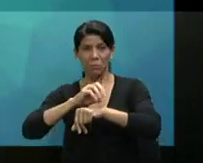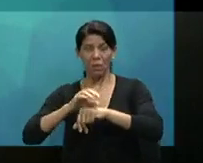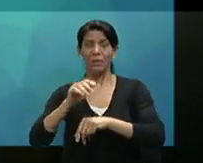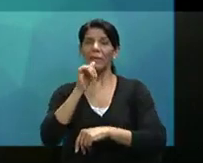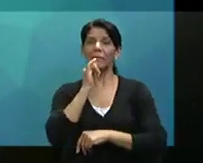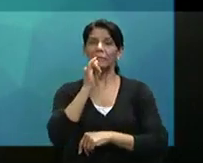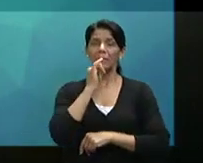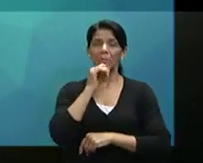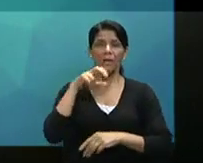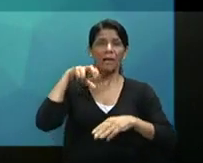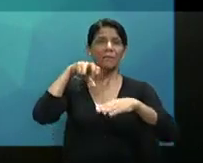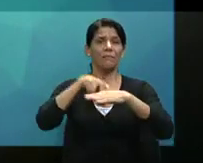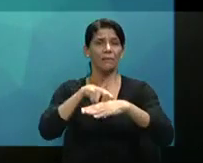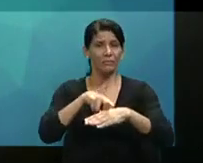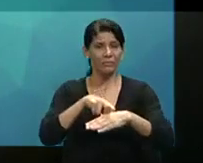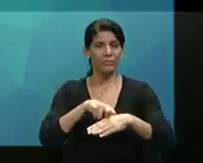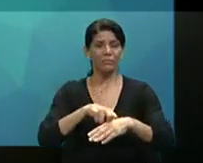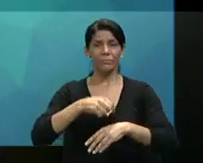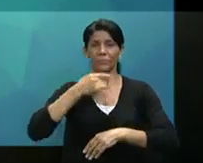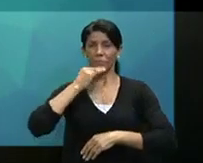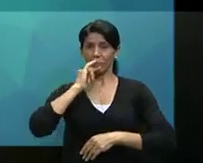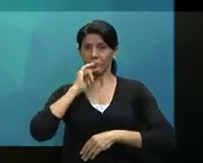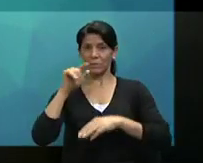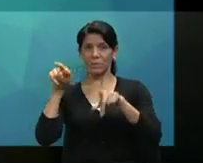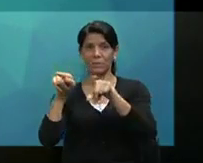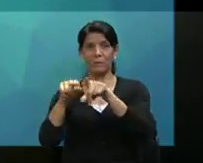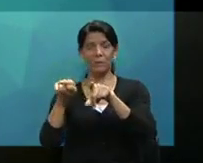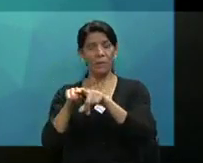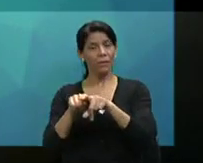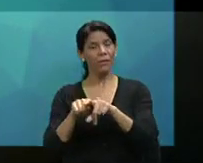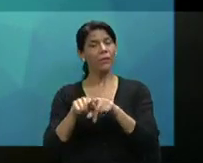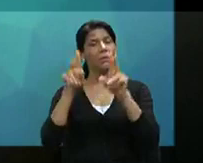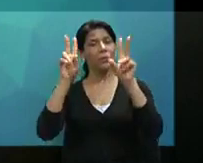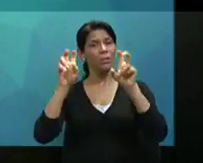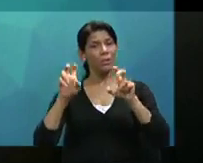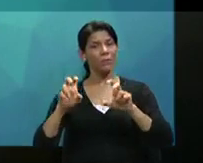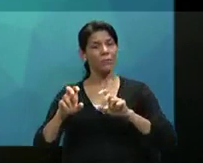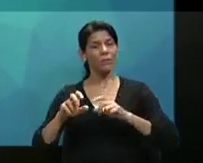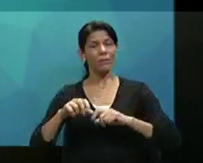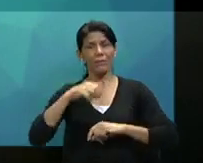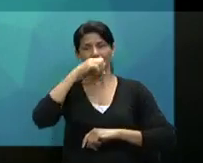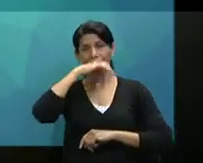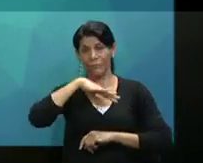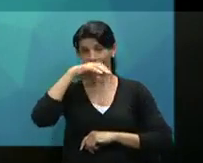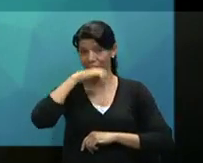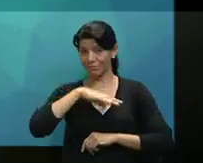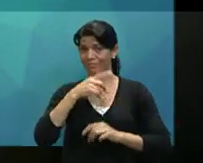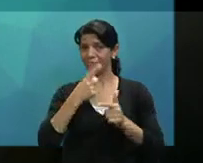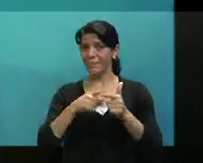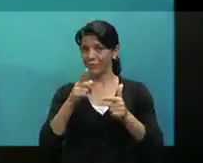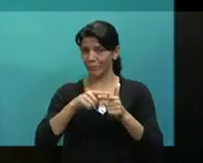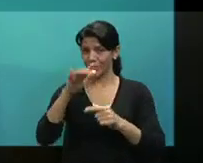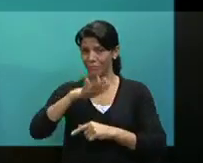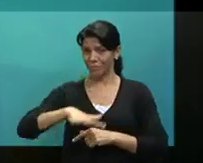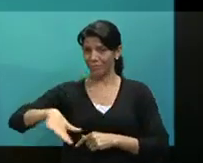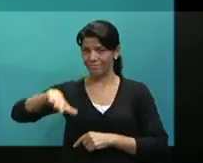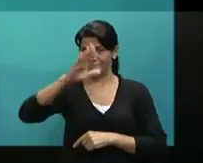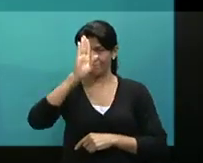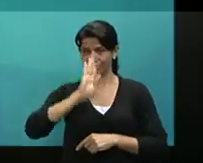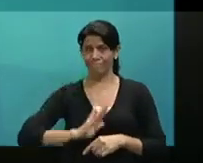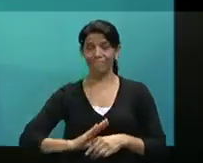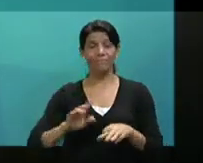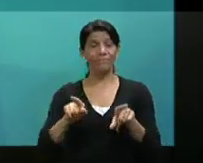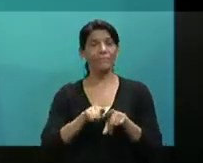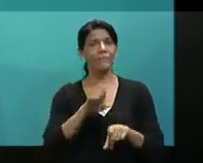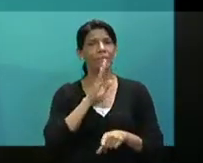exemplo, acidentes decorrentes do álcool, além de abordarmos também o tema da violência, que é um problema de saúde pública. Ainda vamos